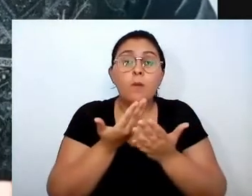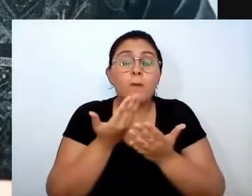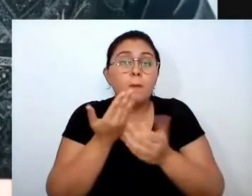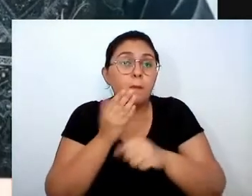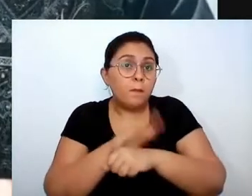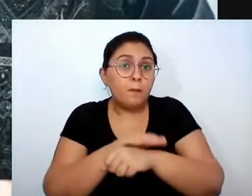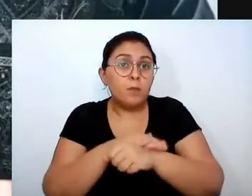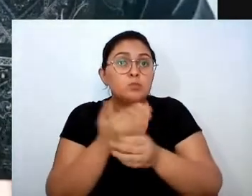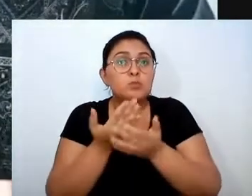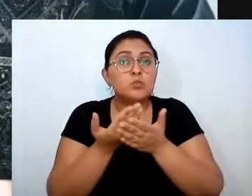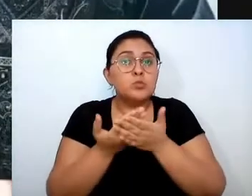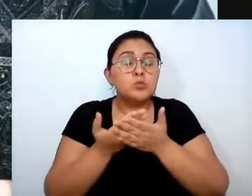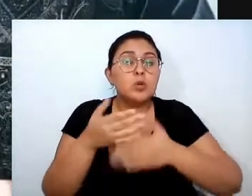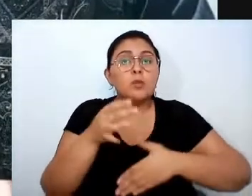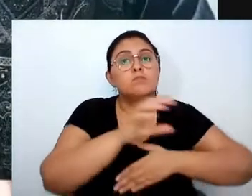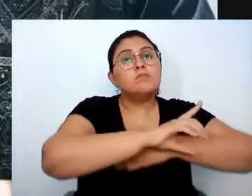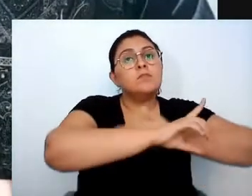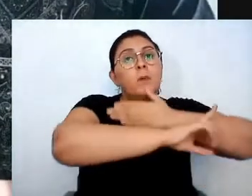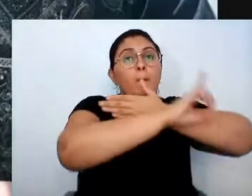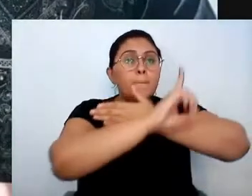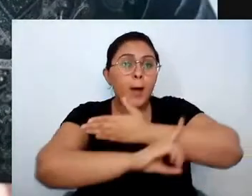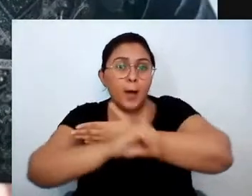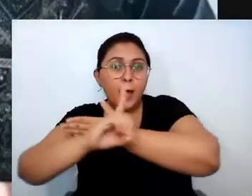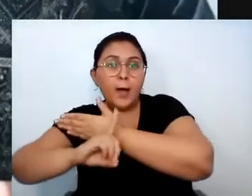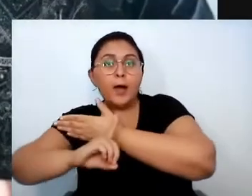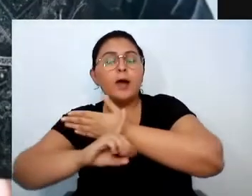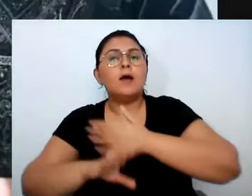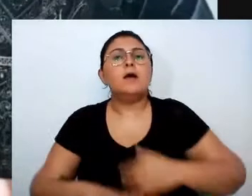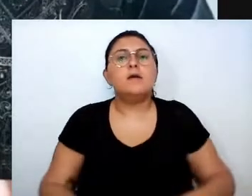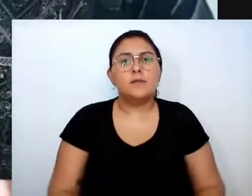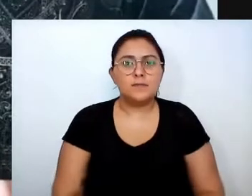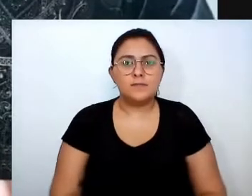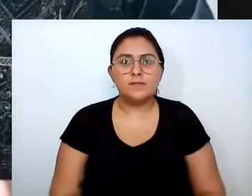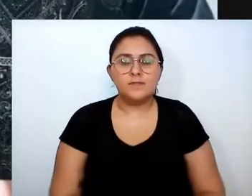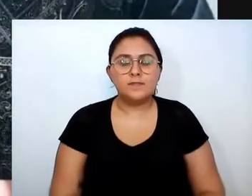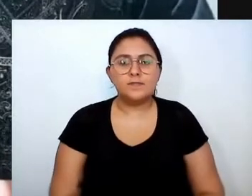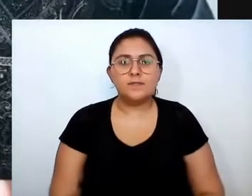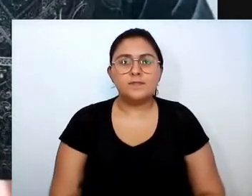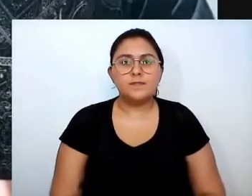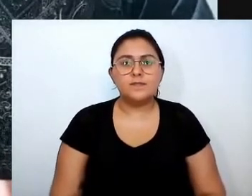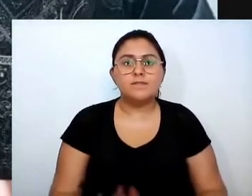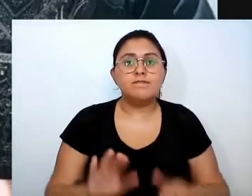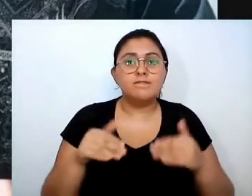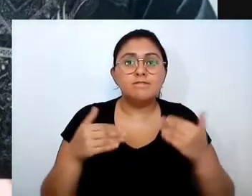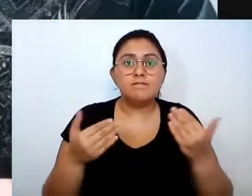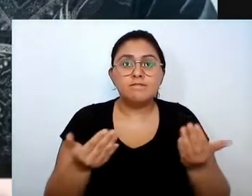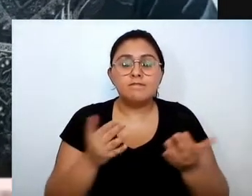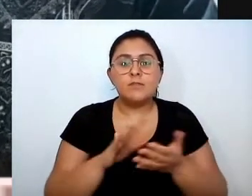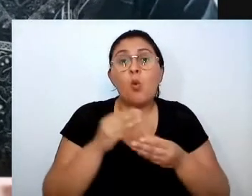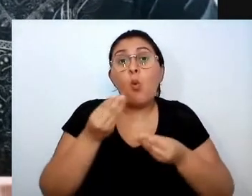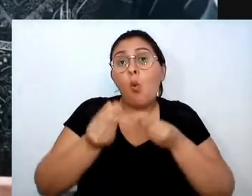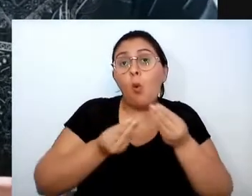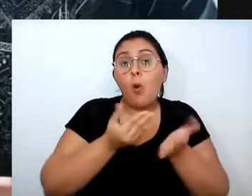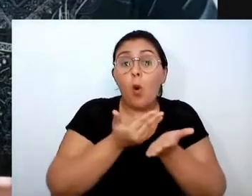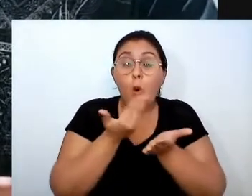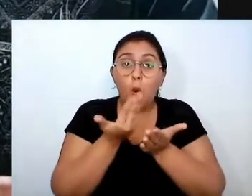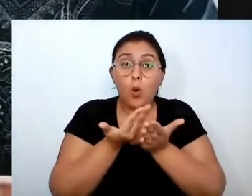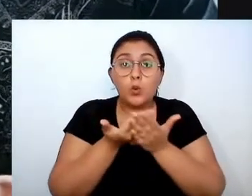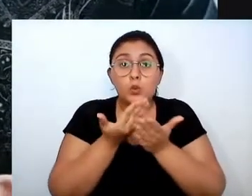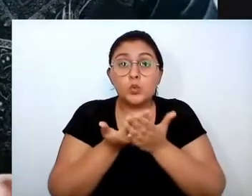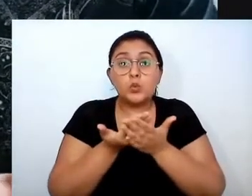dá suporte para os ensaios, né? Para você se apropriar das músicas. Como é que está sendo hoje, assim, já